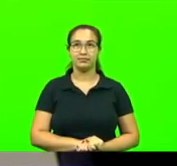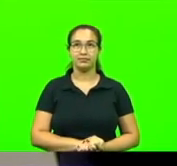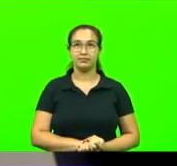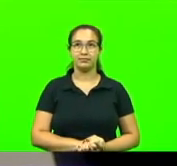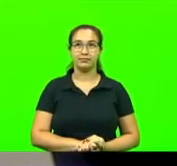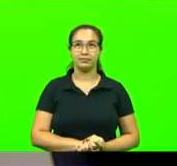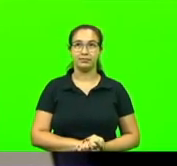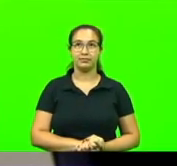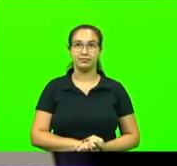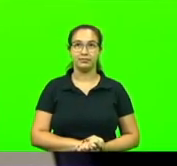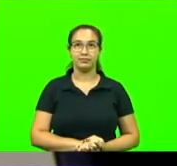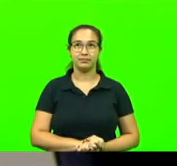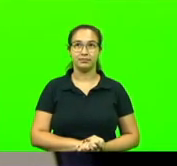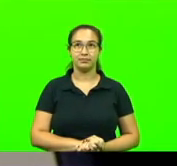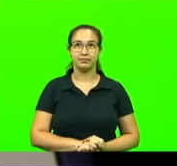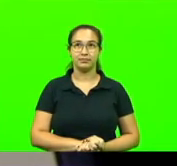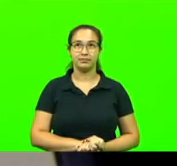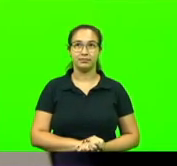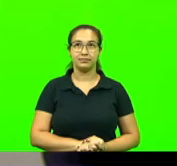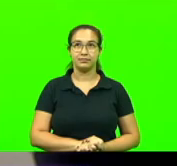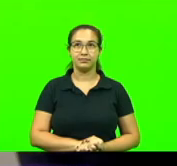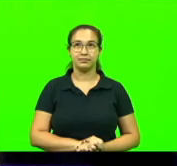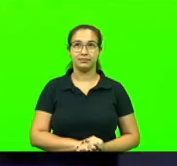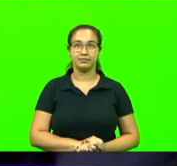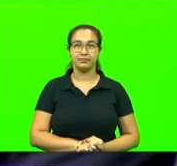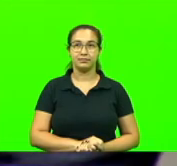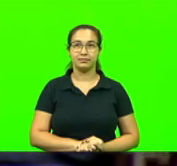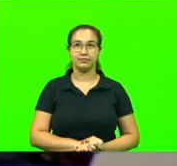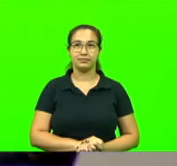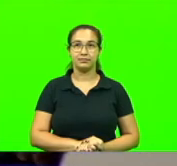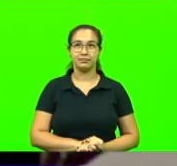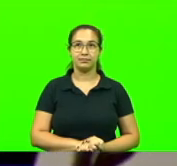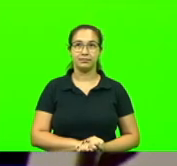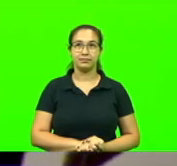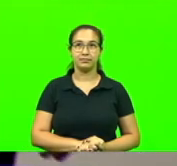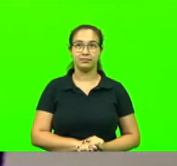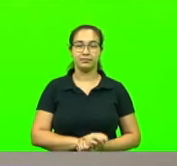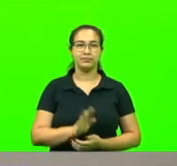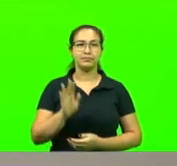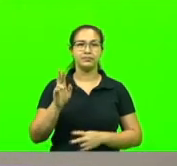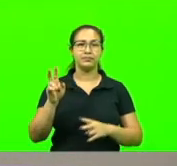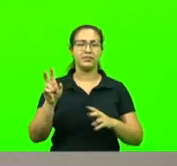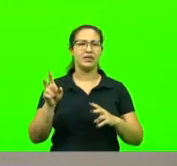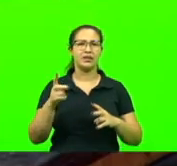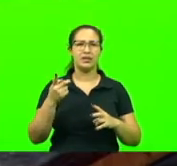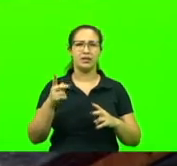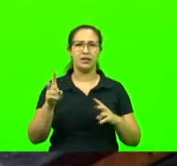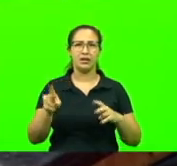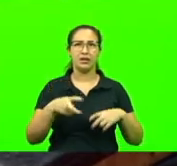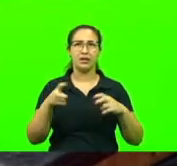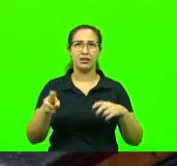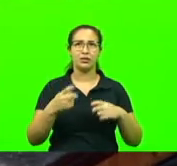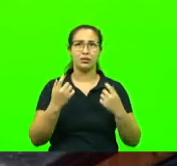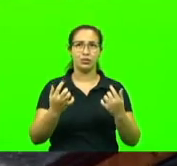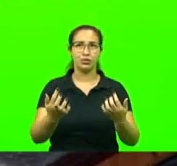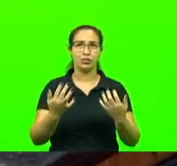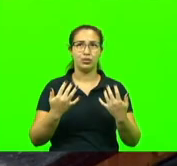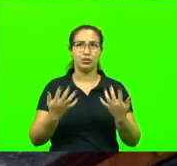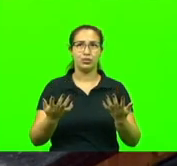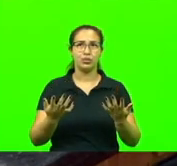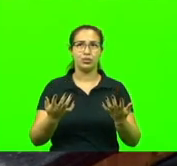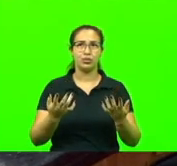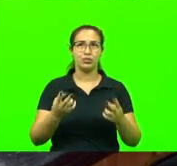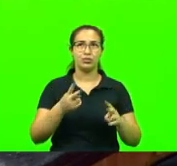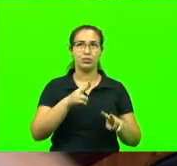ordem. Não, já passou. Sobre a agricultura. Pela ordem, deputada Ada. Não, sobre a agricultura nas penitenciárias